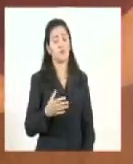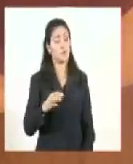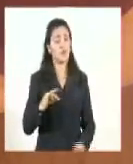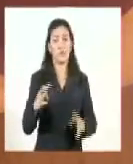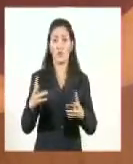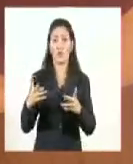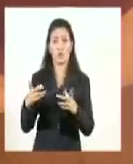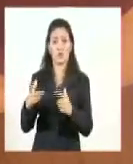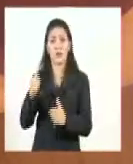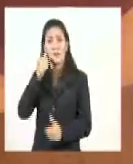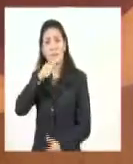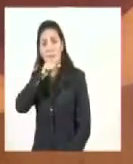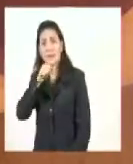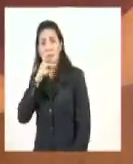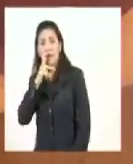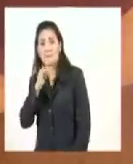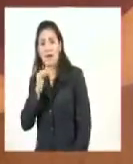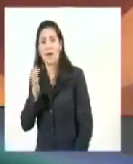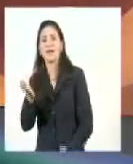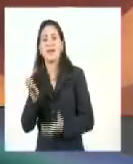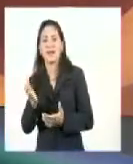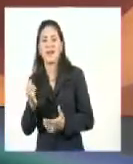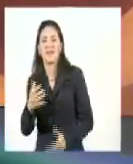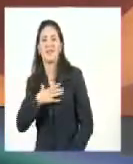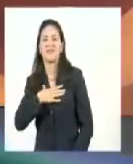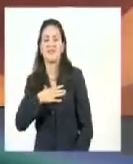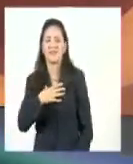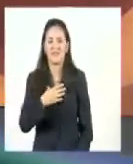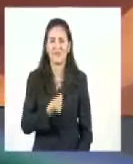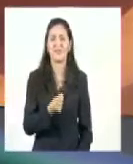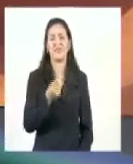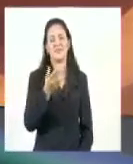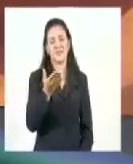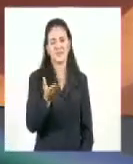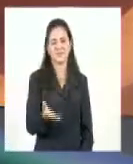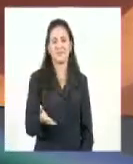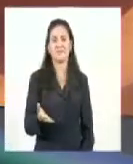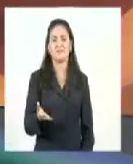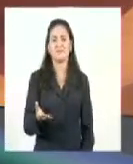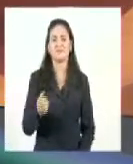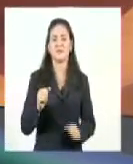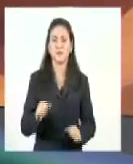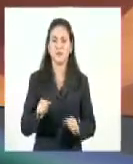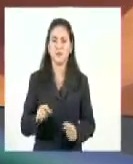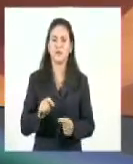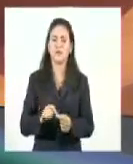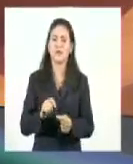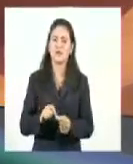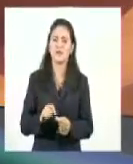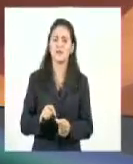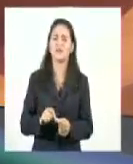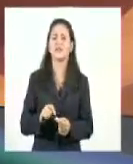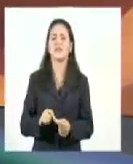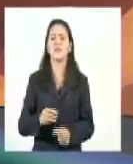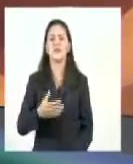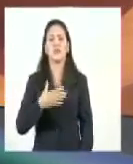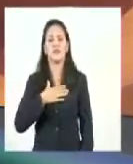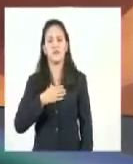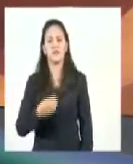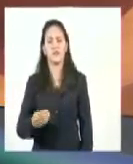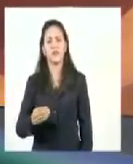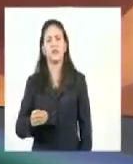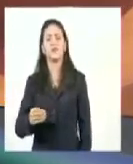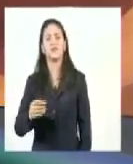pai, é poder ter a oportunidade de fazer seus filhos grandes homens